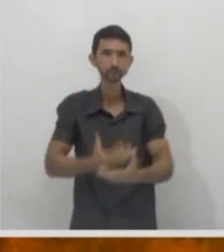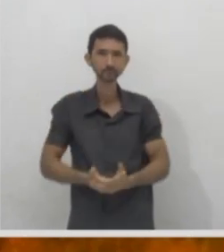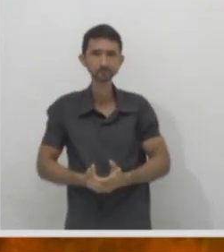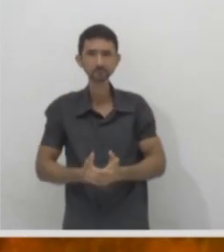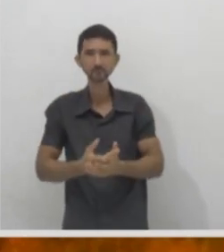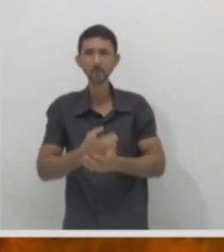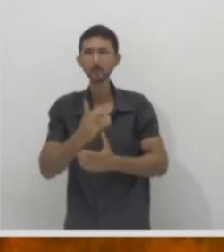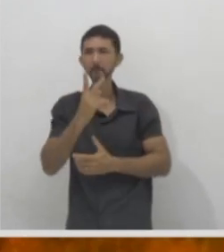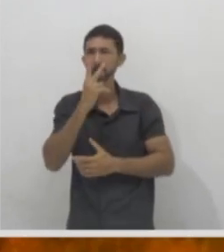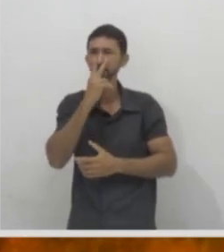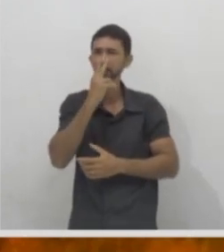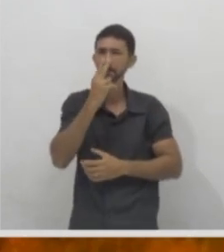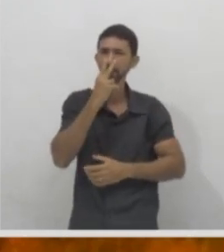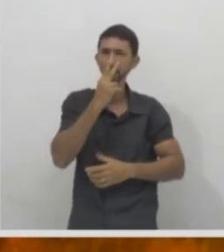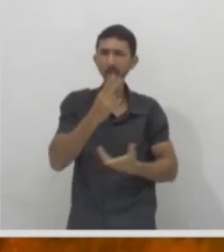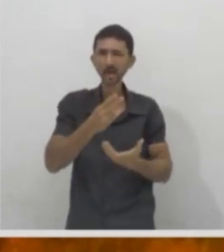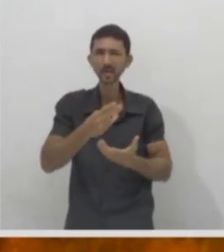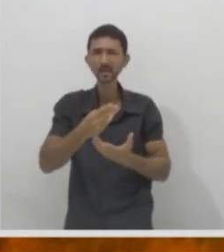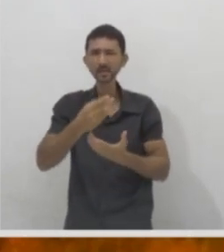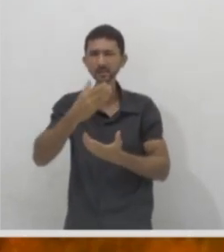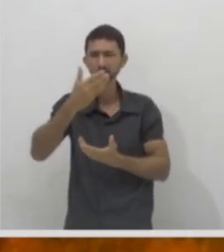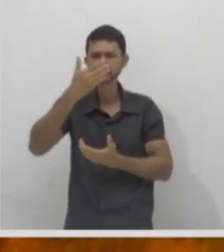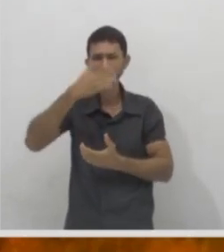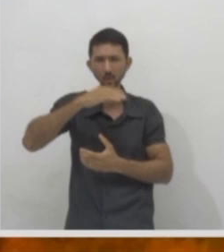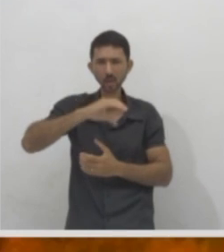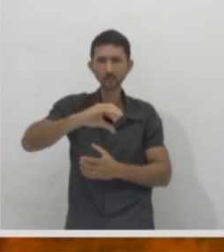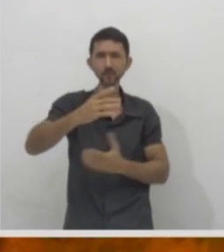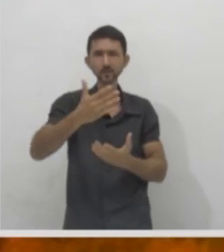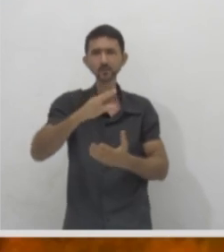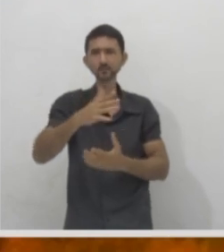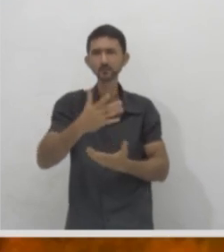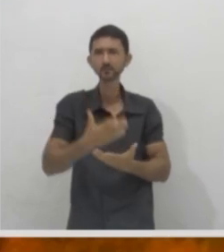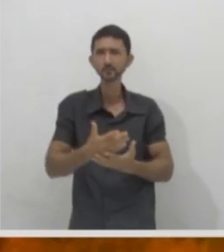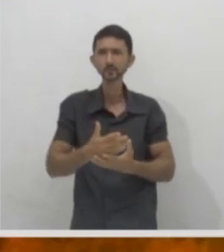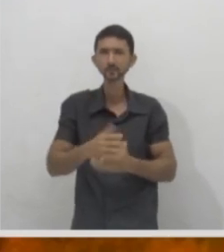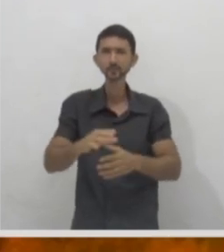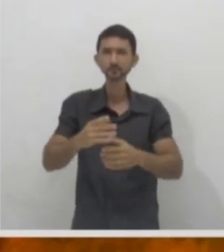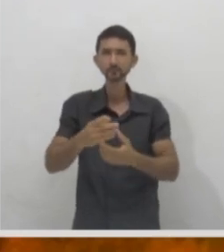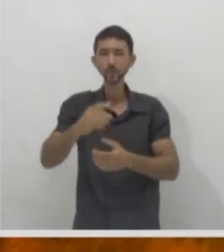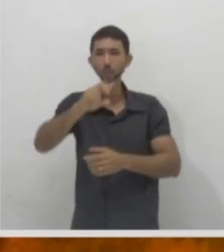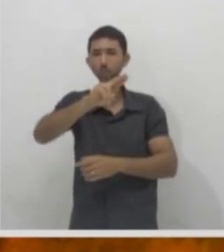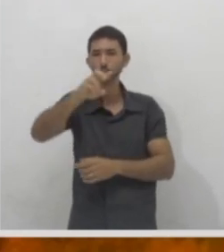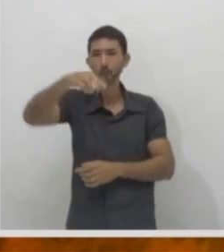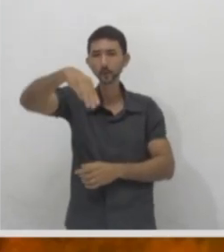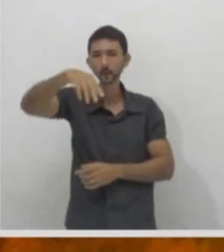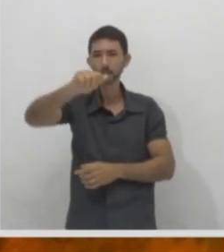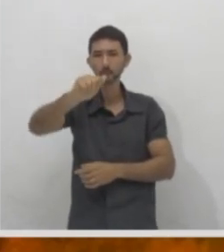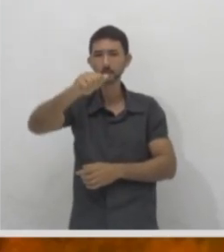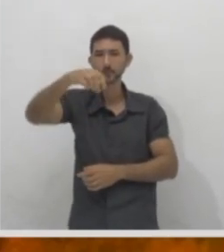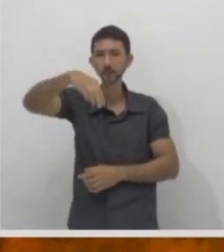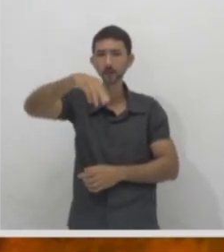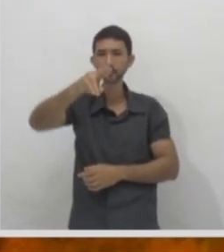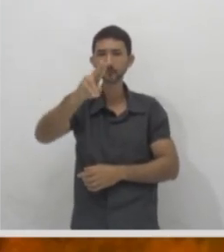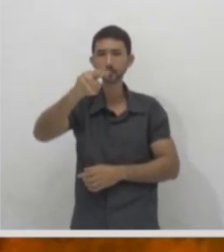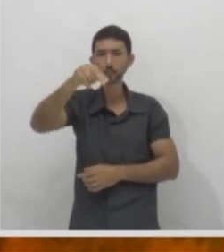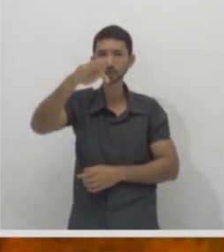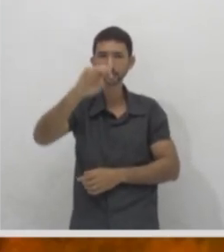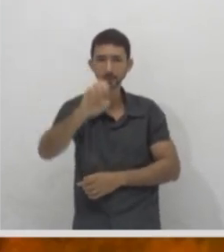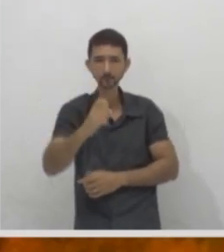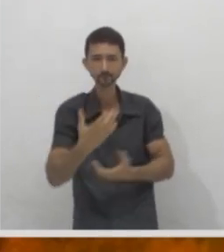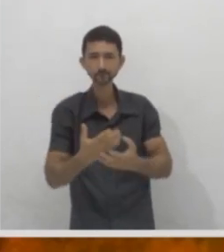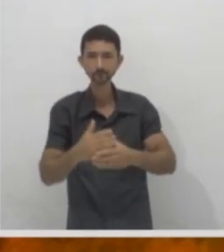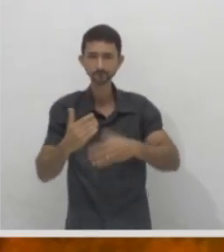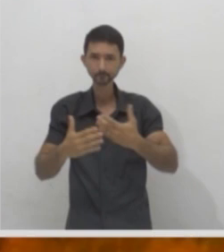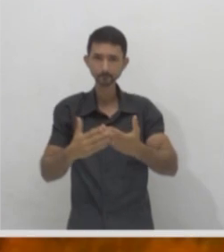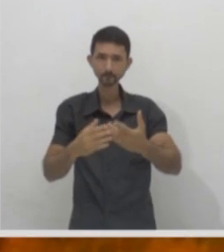antepassado longínquo, pessoal, remoto, né? Distante do atual elefante, e eles estão perseguindo. O animal já está ferido, mas